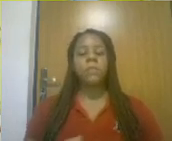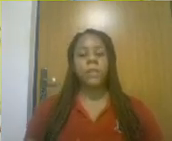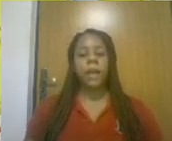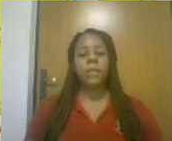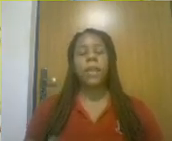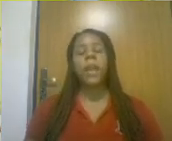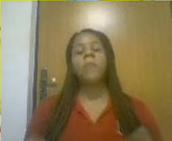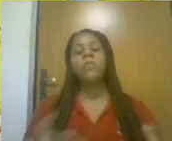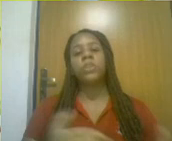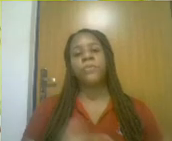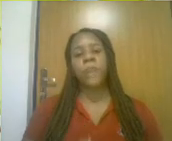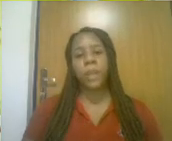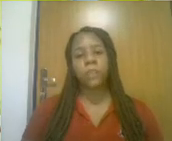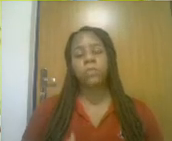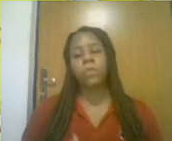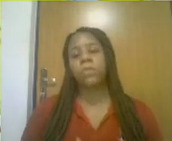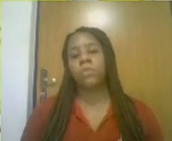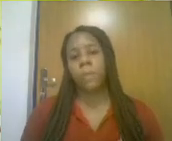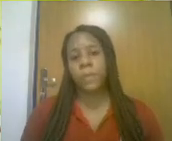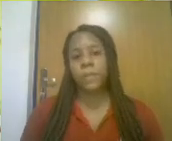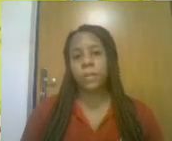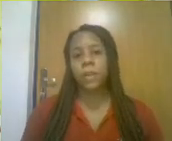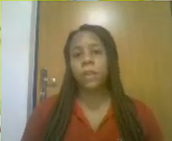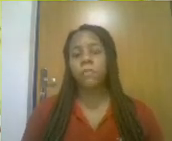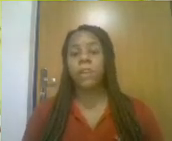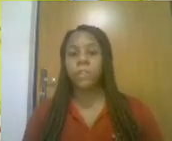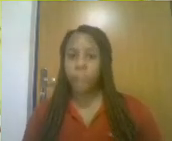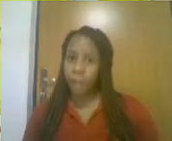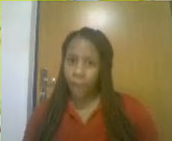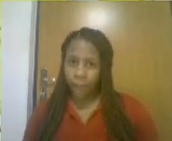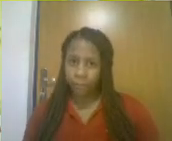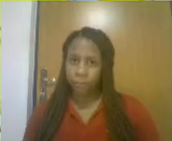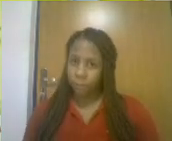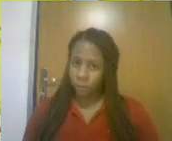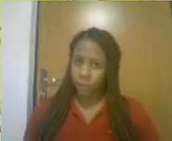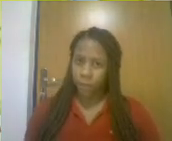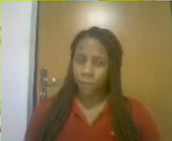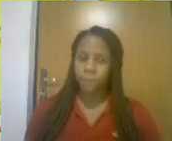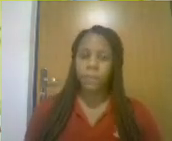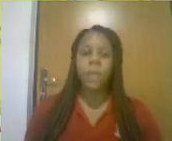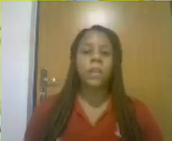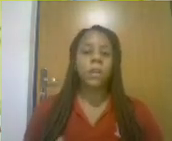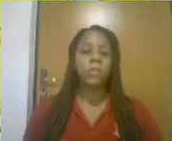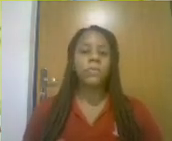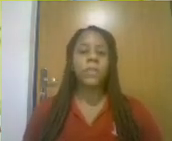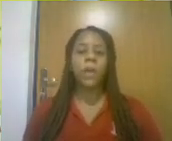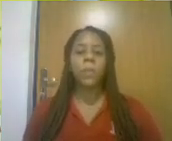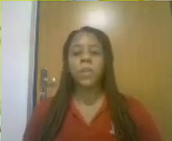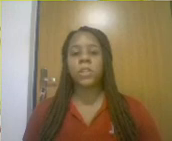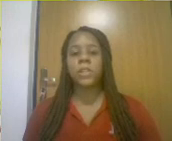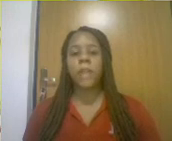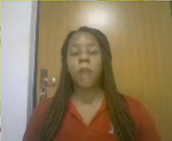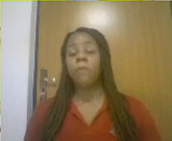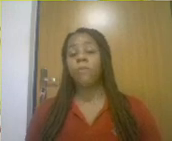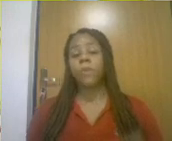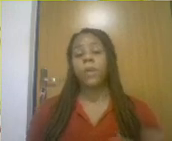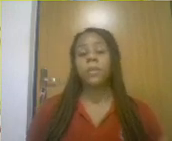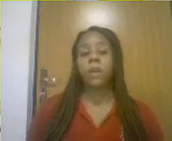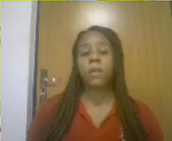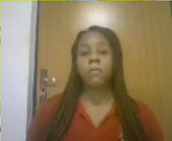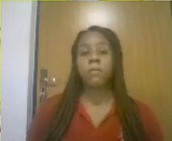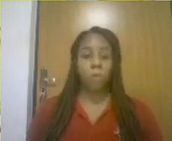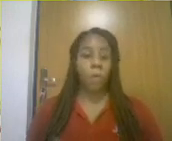você usar termos diferentes do que eu estou apresentando, vai estar errado, ok? Então, o final pode iniciar com